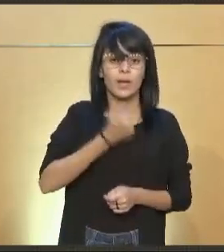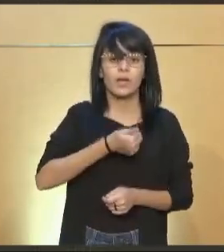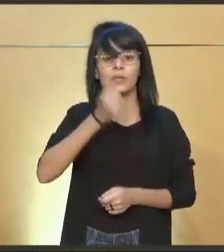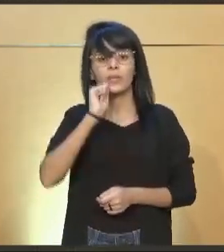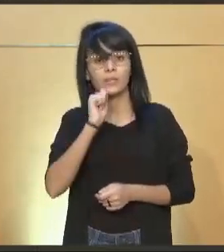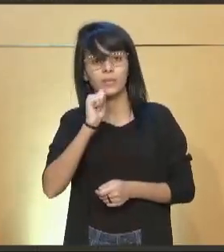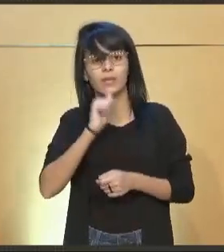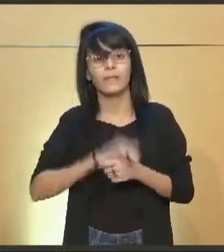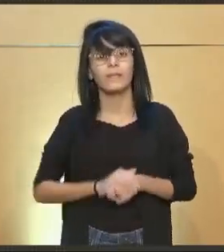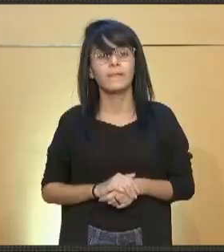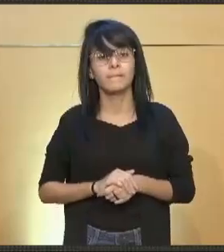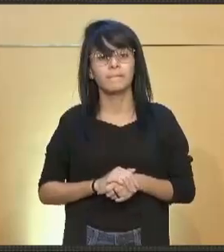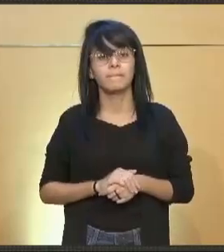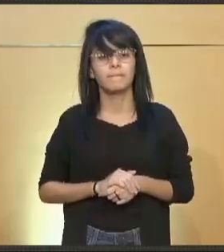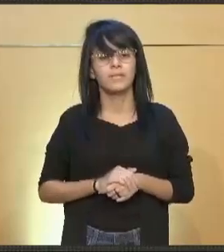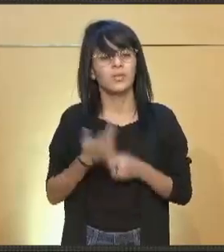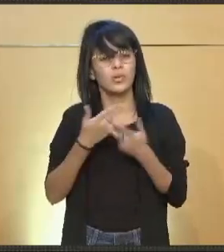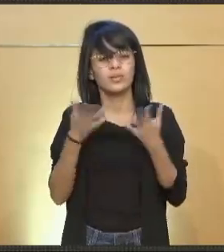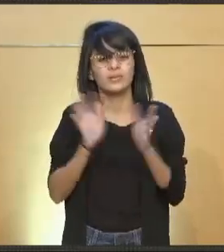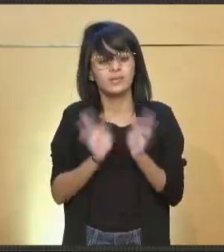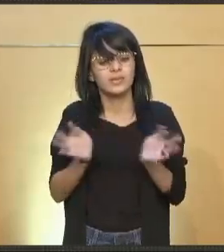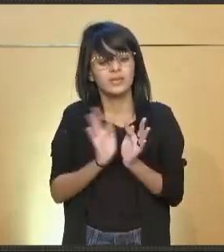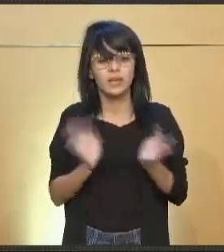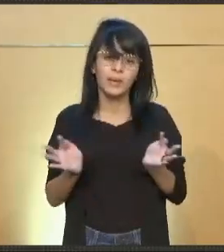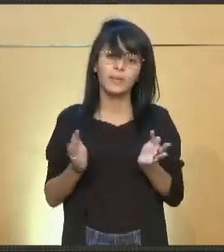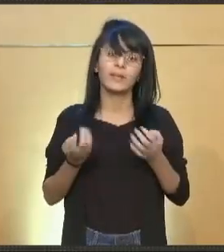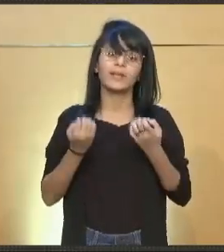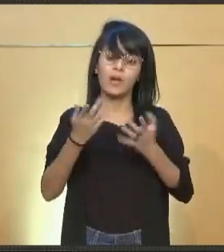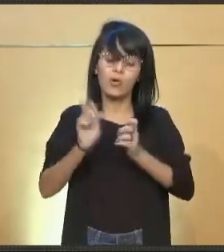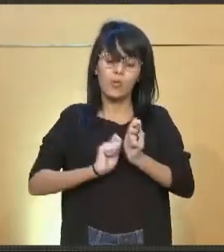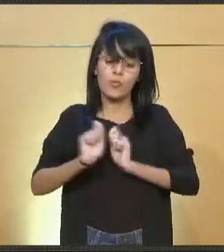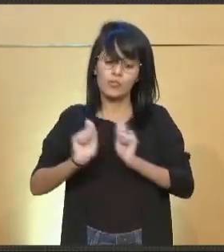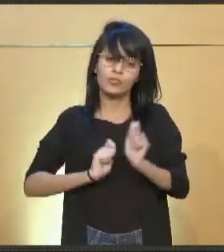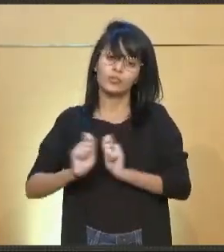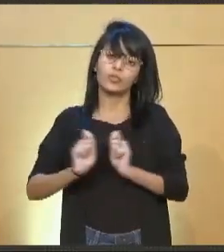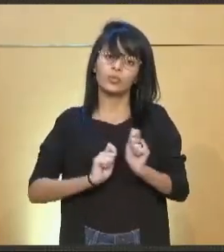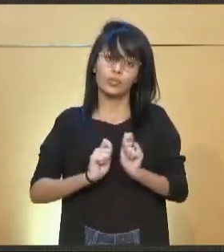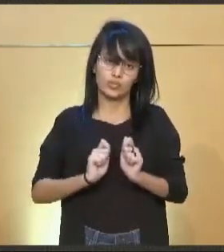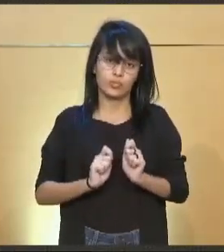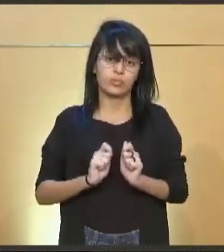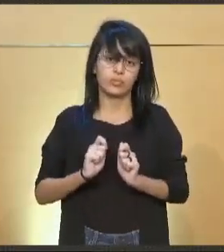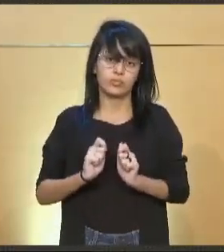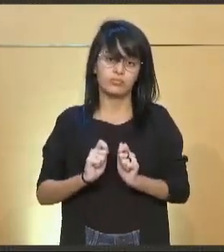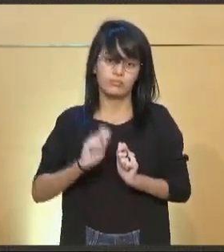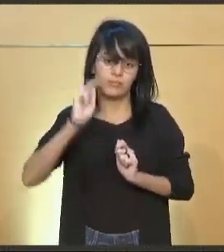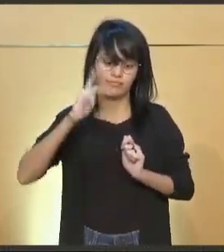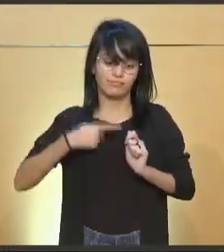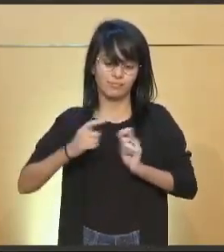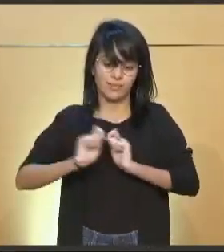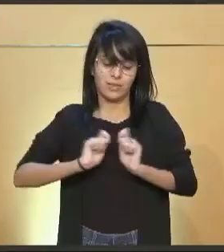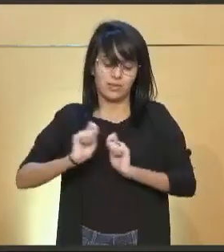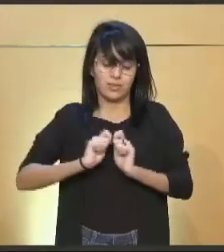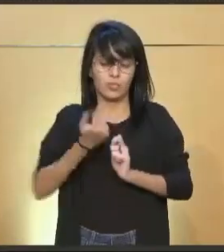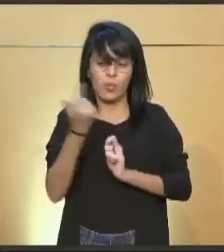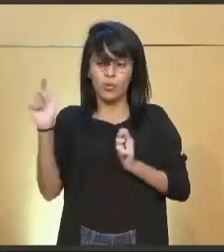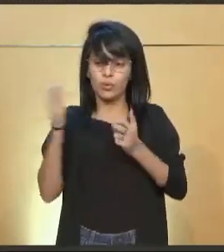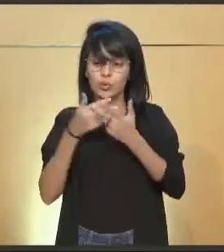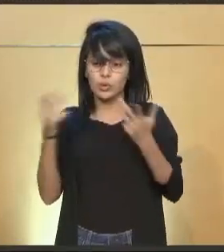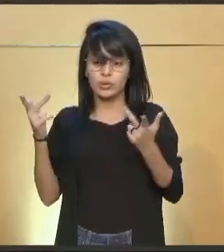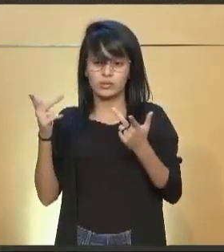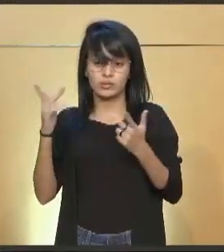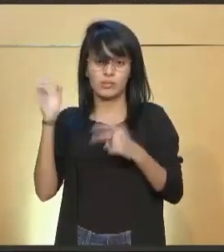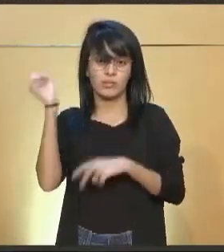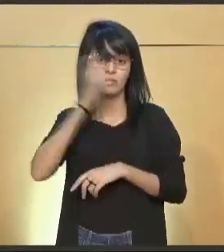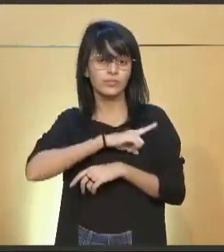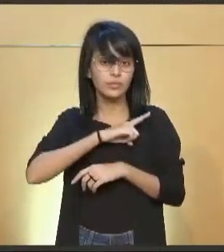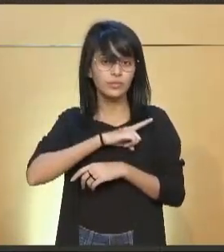num aspecto mais simples, te dará o controle, o autodomínio dos aspectos mais complicados, daquilo que